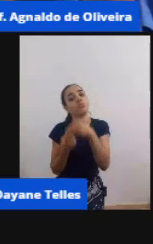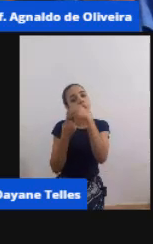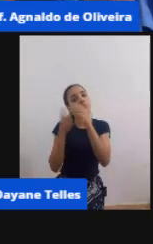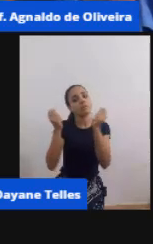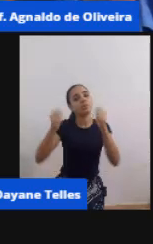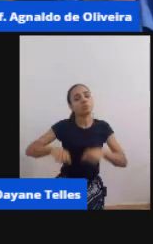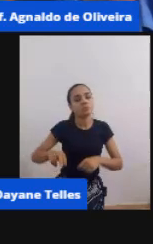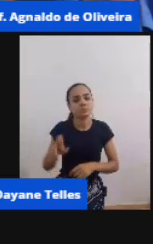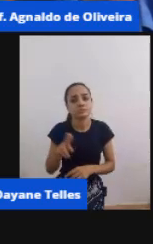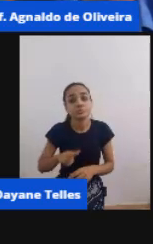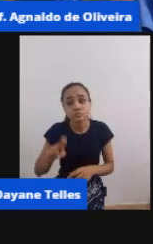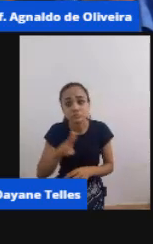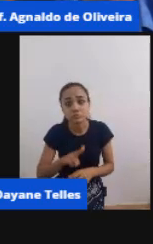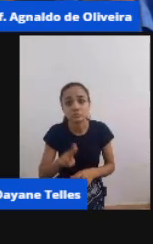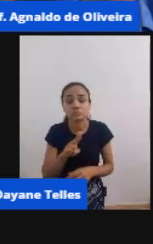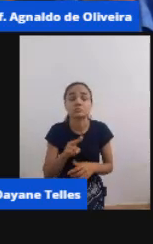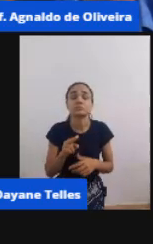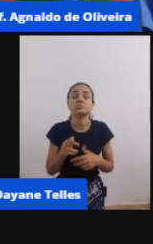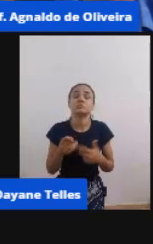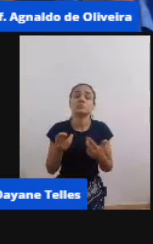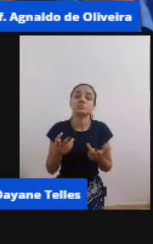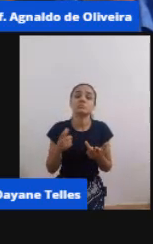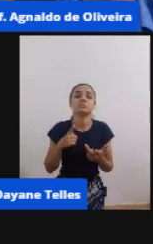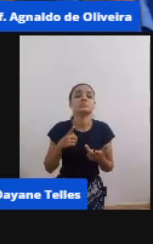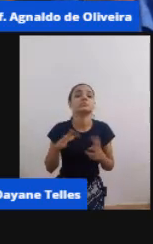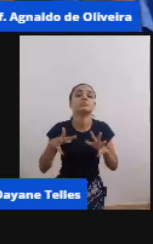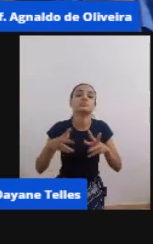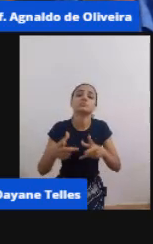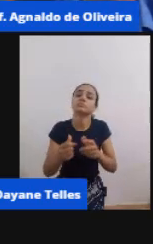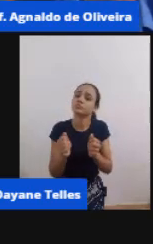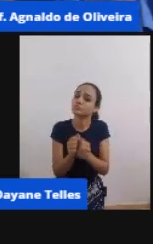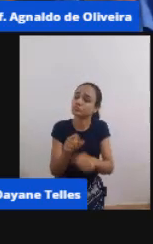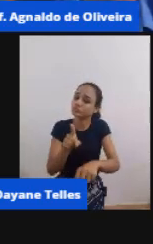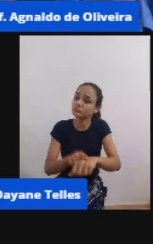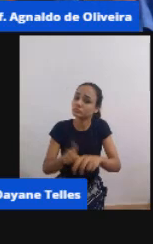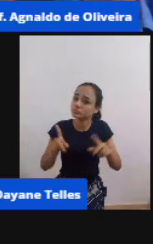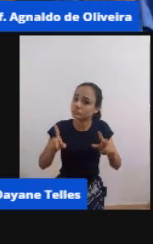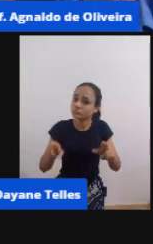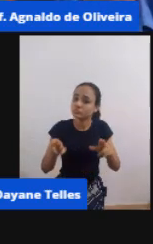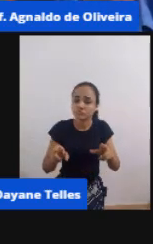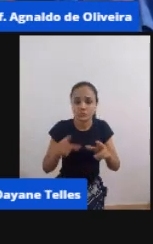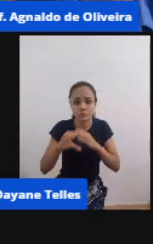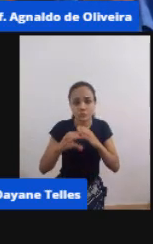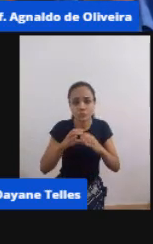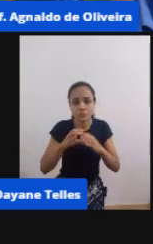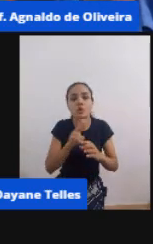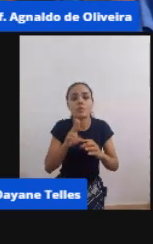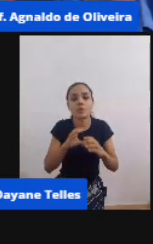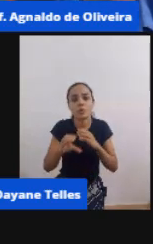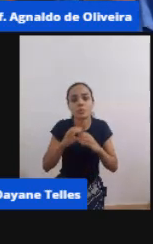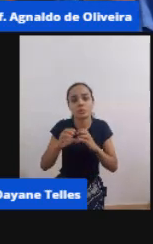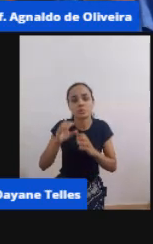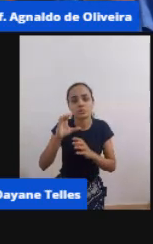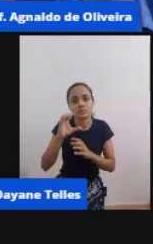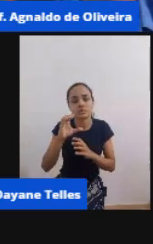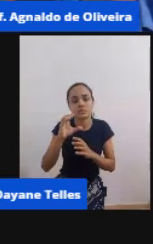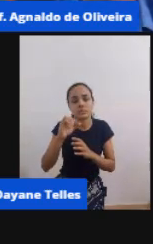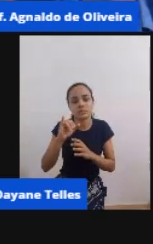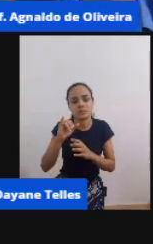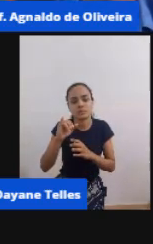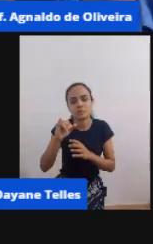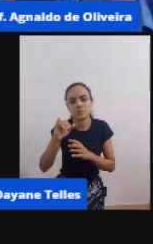juntos naquele mesmo momento. Então, é o que nós chamamos de comunicação síncrona, porque ela acontece em tempo real. As dúvidas